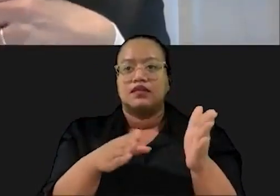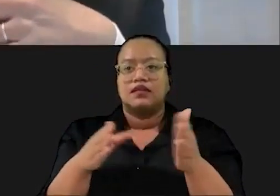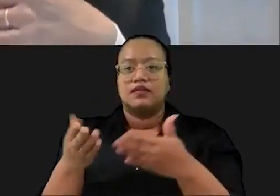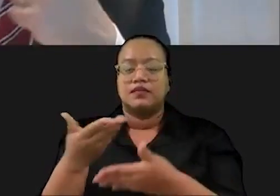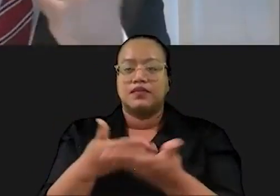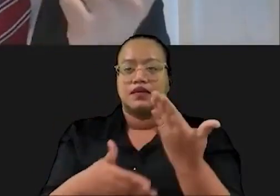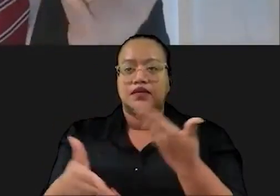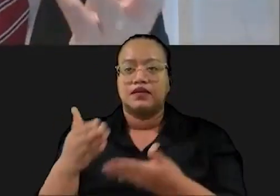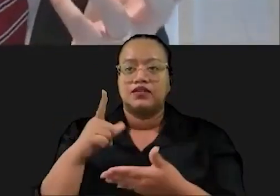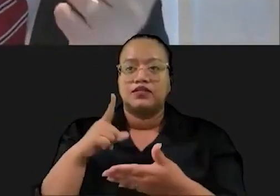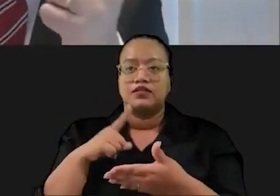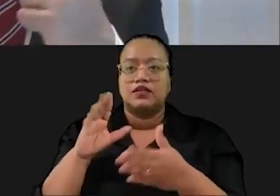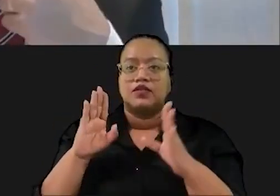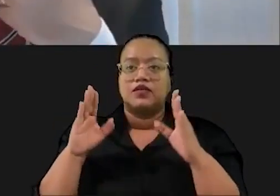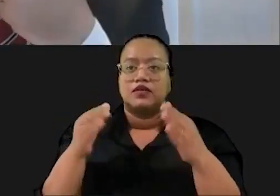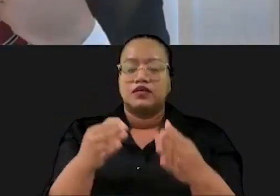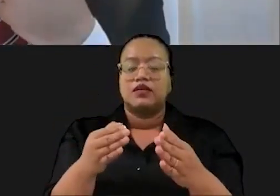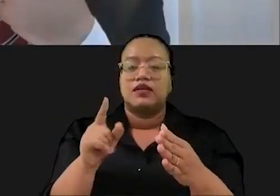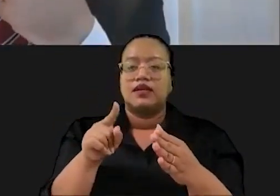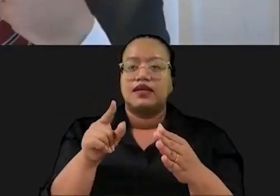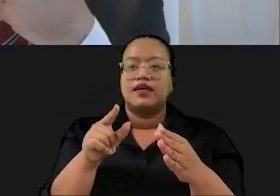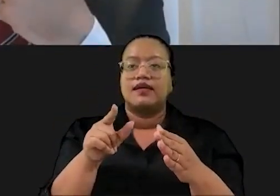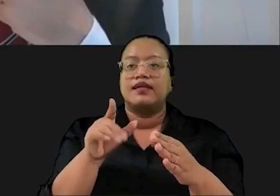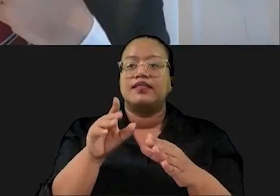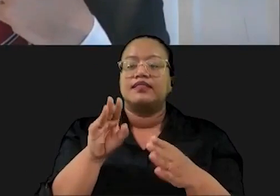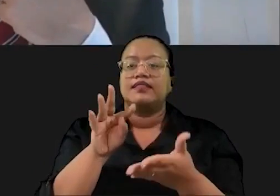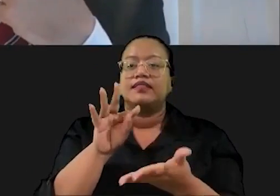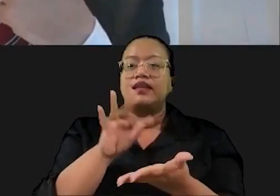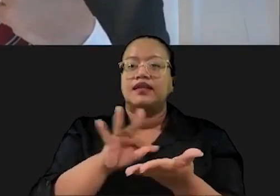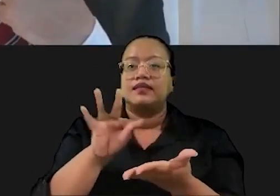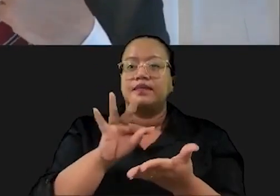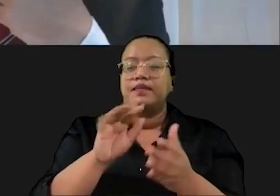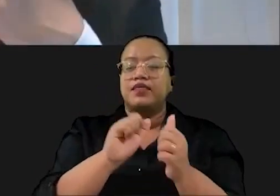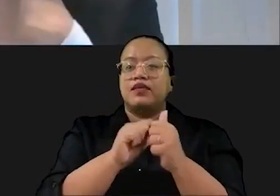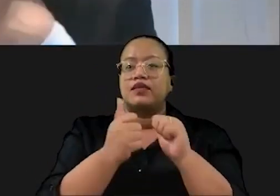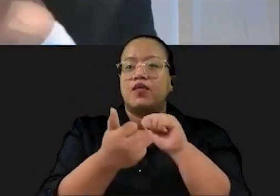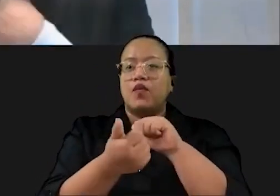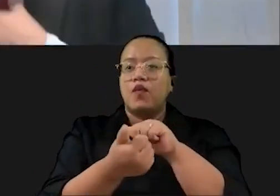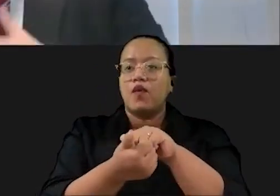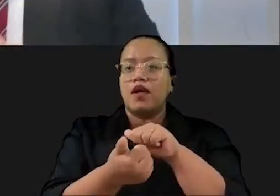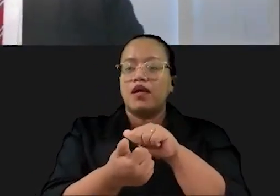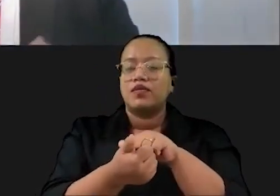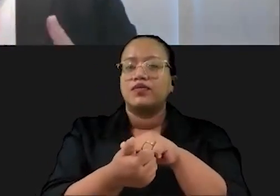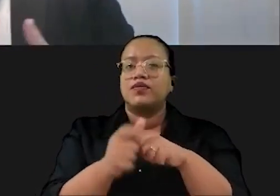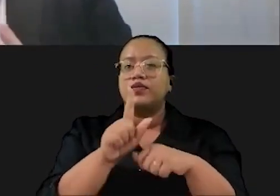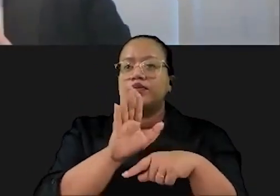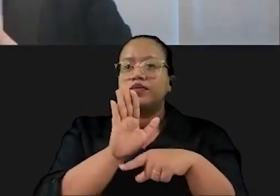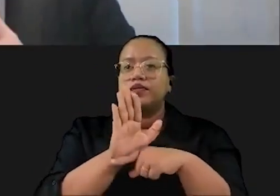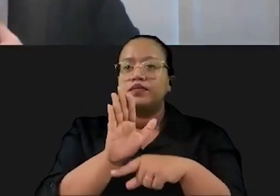e isonômico a acervo relevante de processos em tramitação no JEFES.